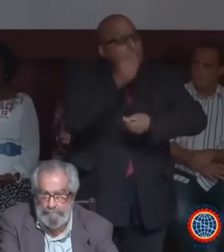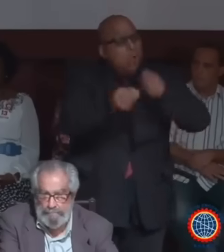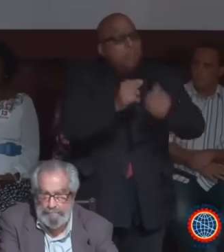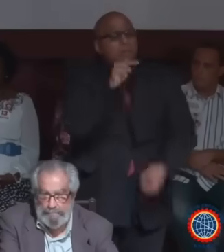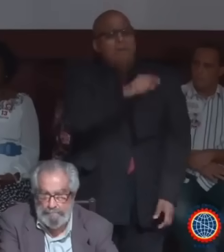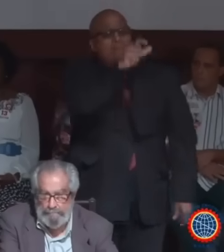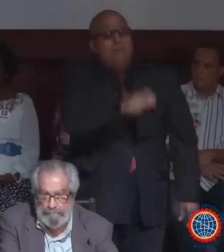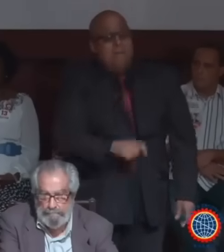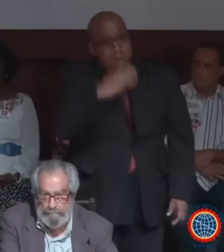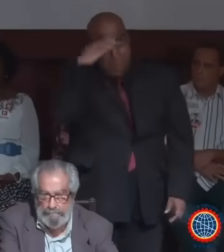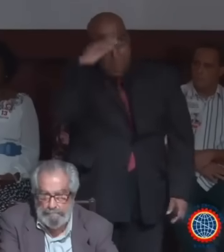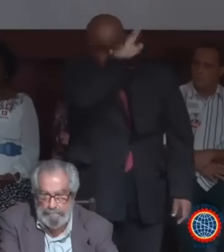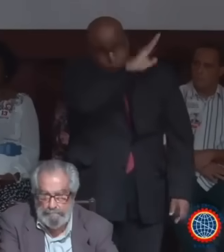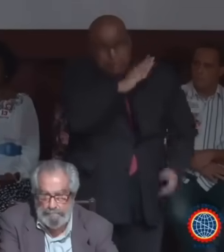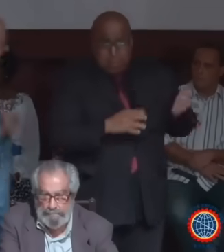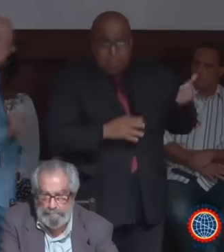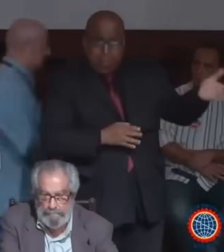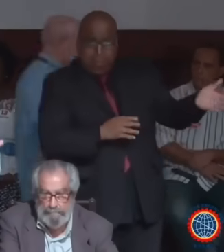dele